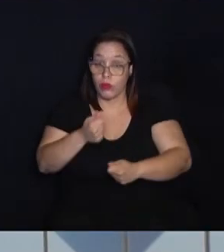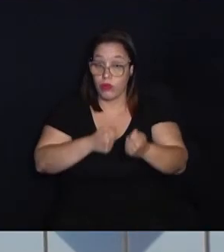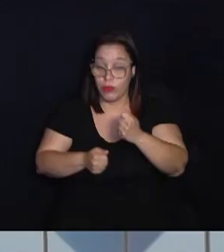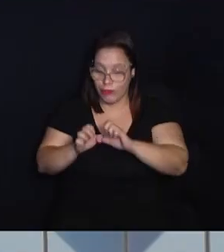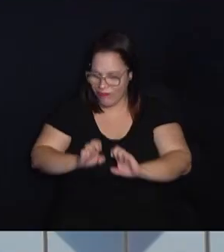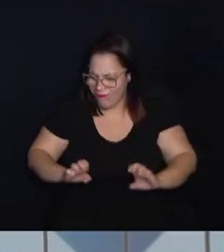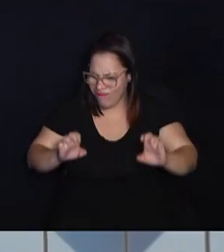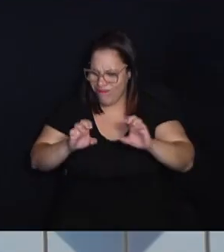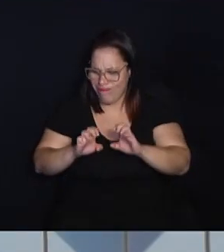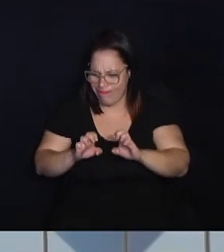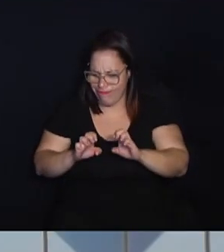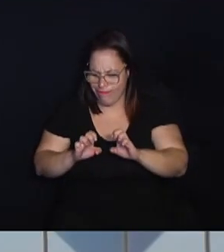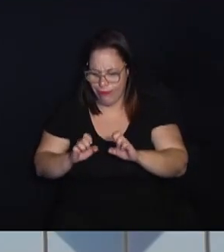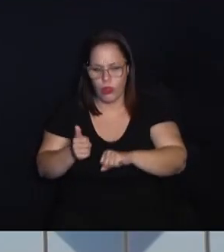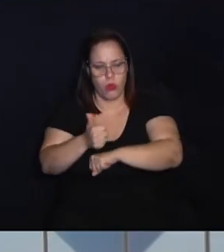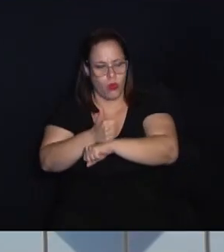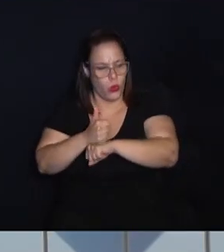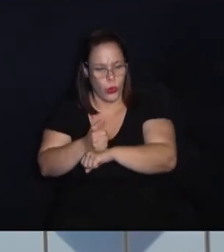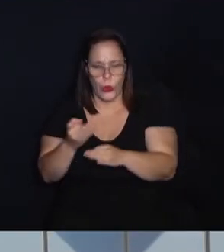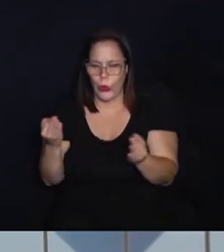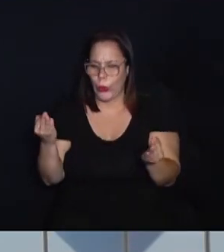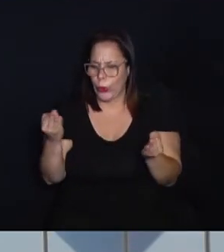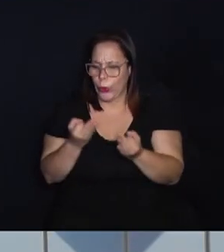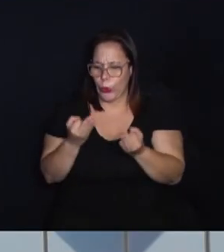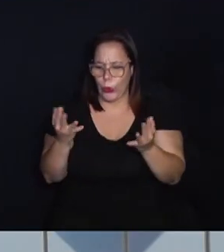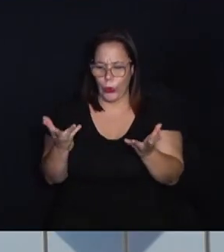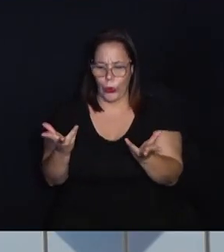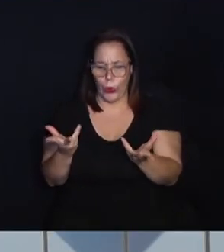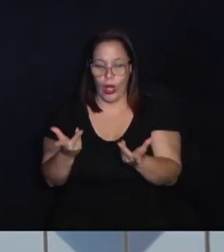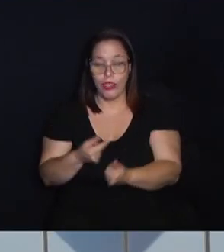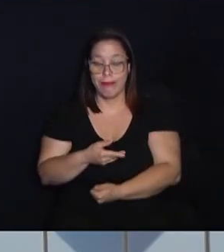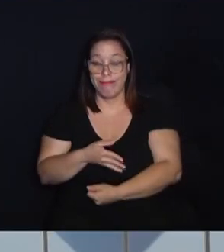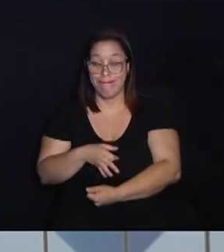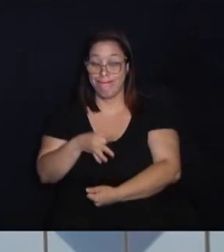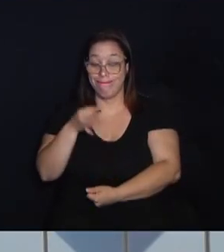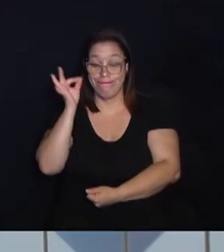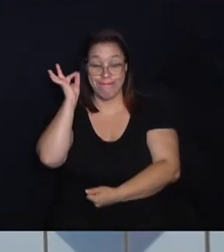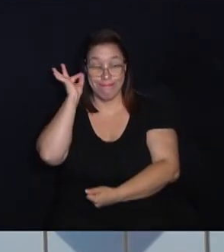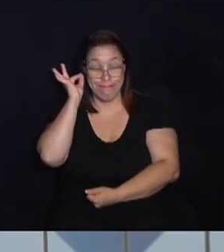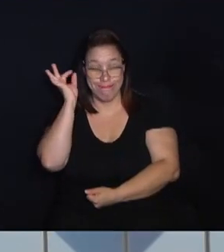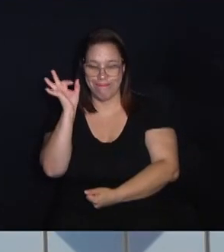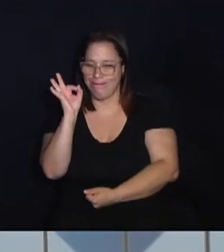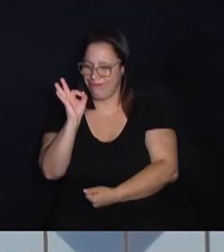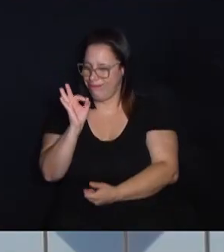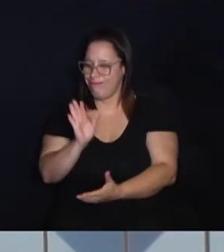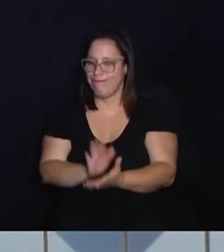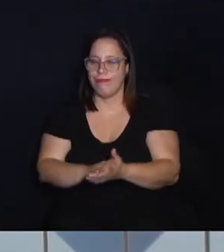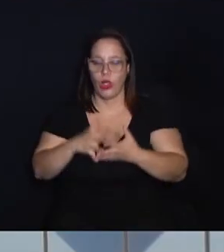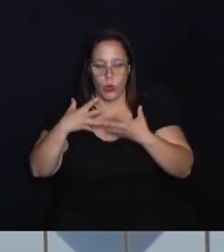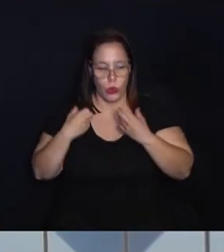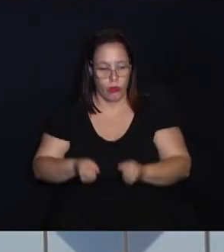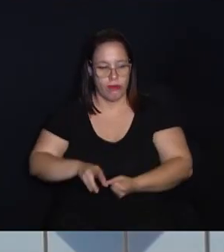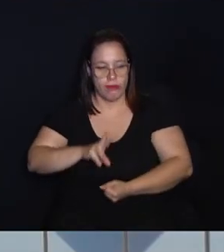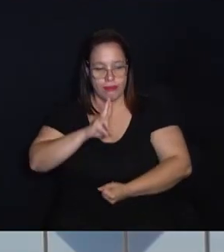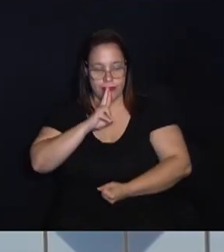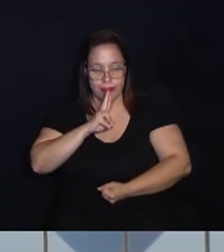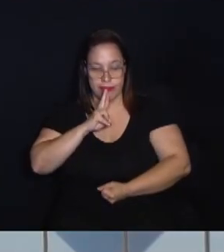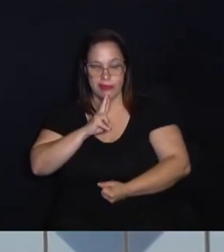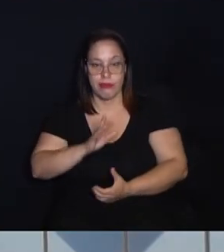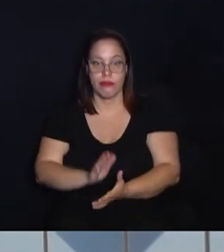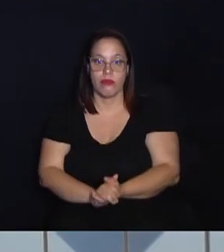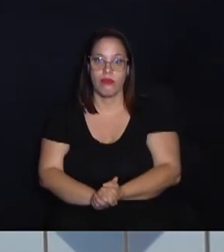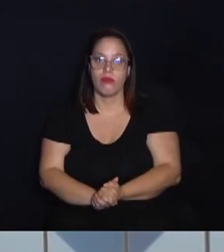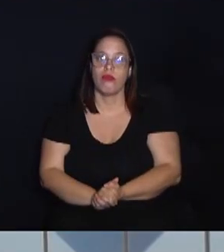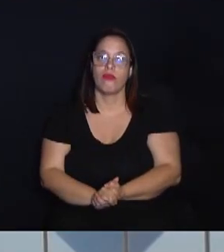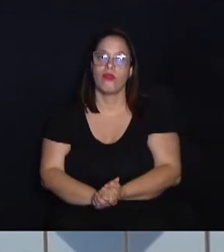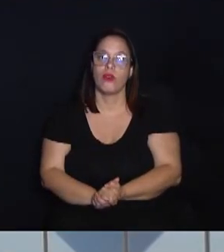ela possui profissionais de excelência e o resultado disso que a gente conquistou é fruto do trabalho, da dedicação,